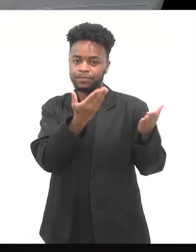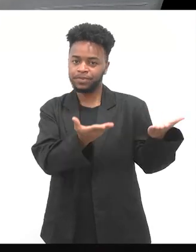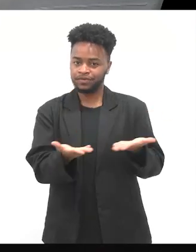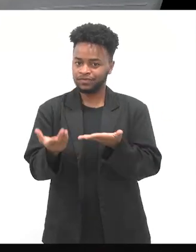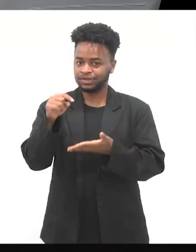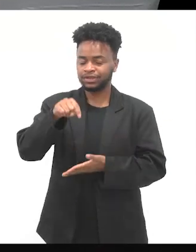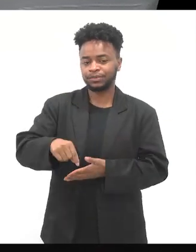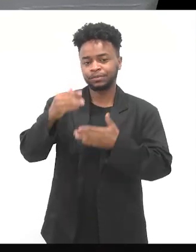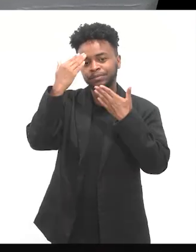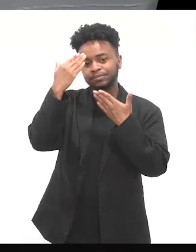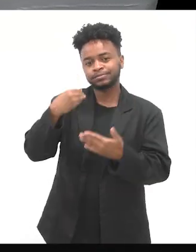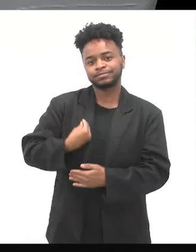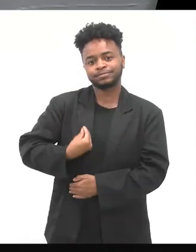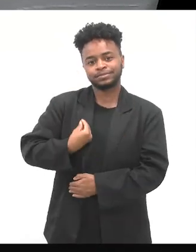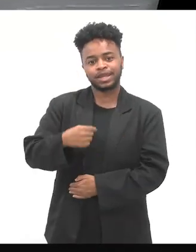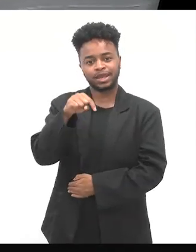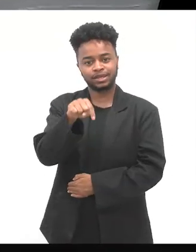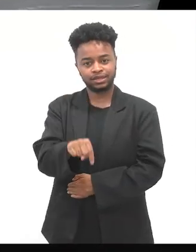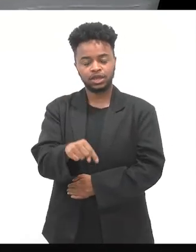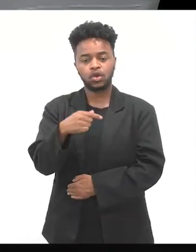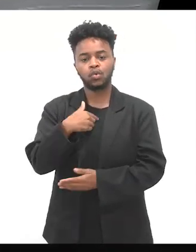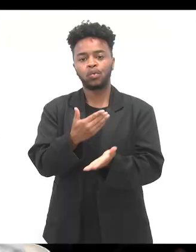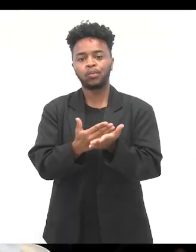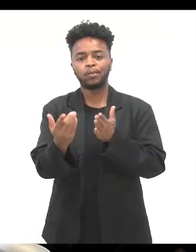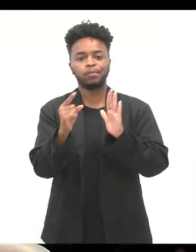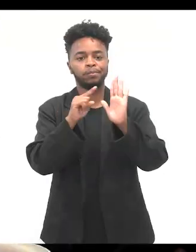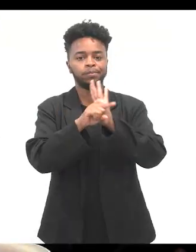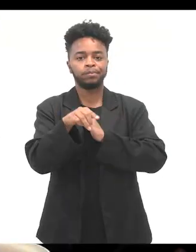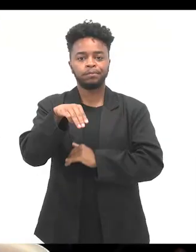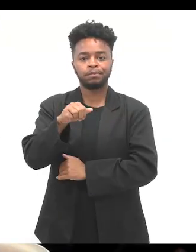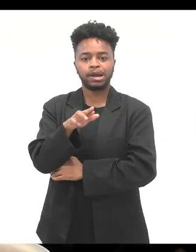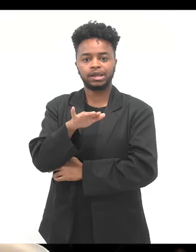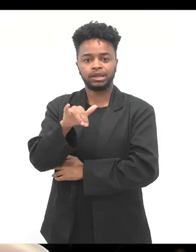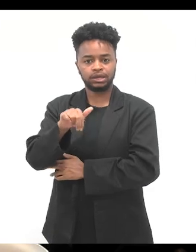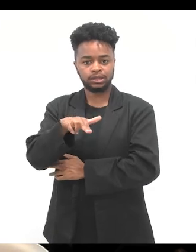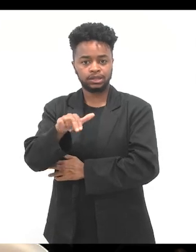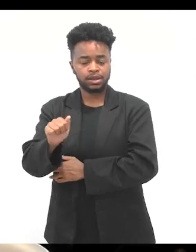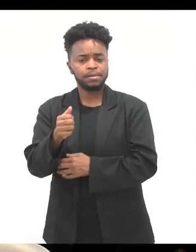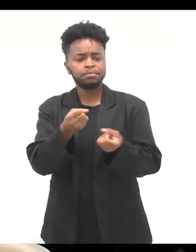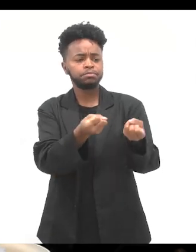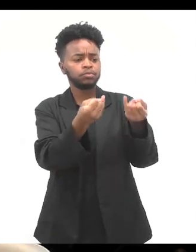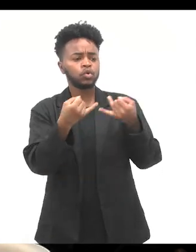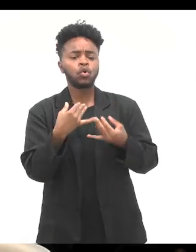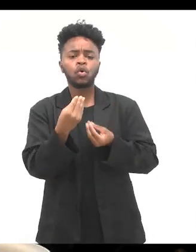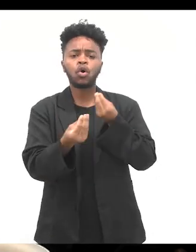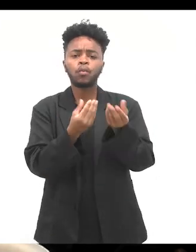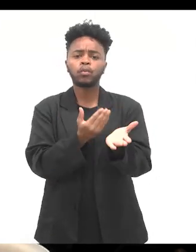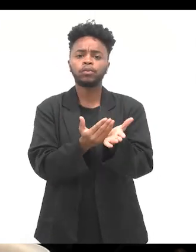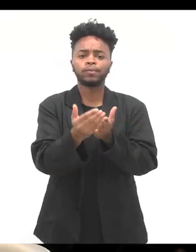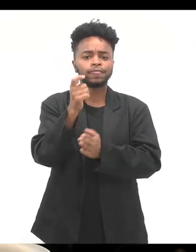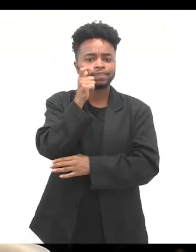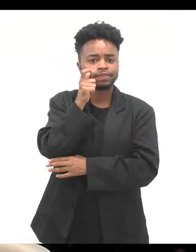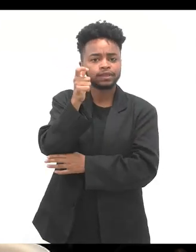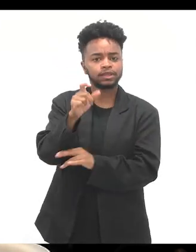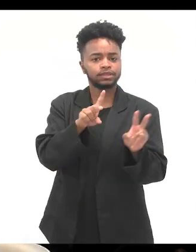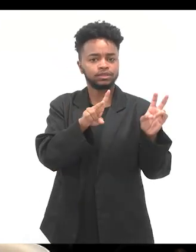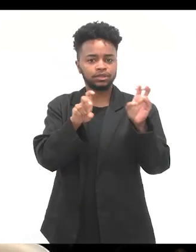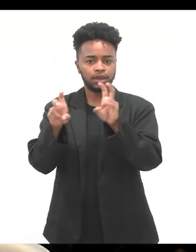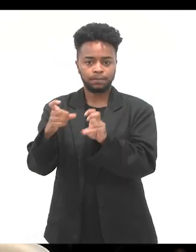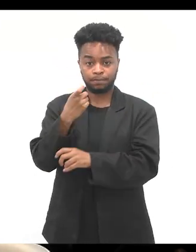Mariana, vou começar com você. Queria que você me contasse como é que começou o teu interesse por esse assunto dos peixes, como é que